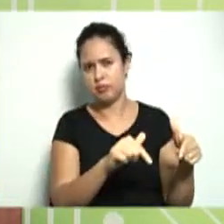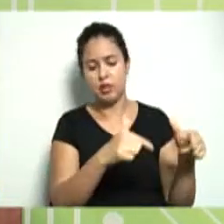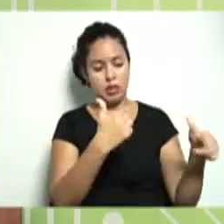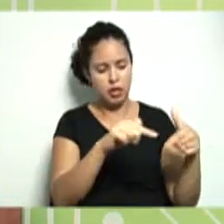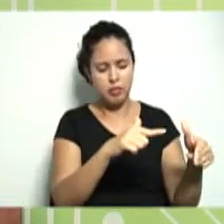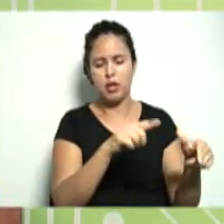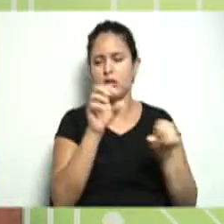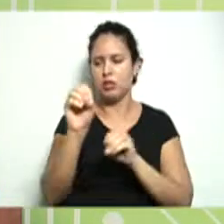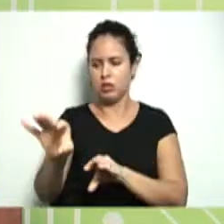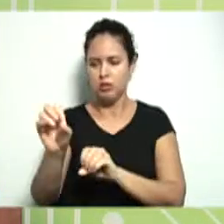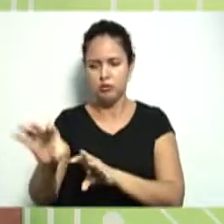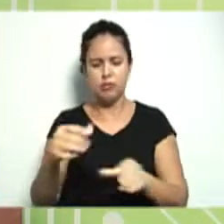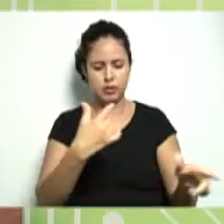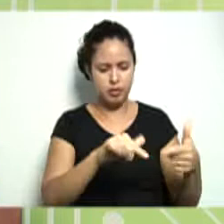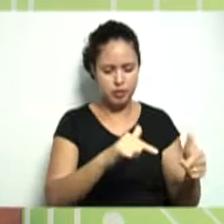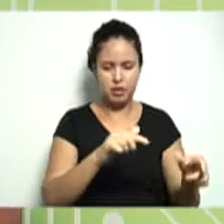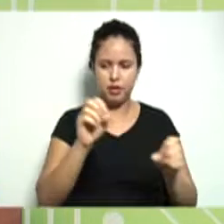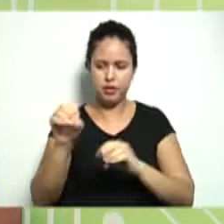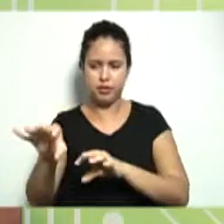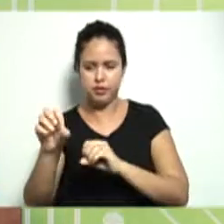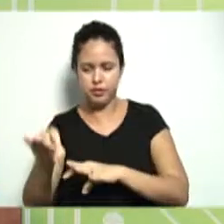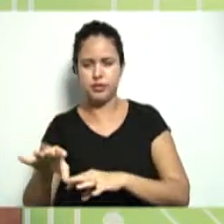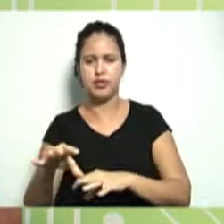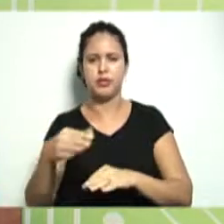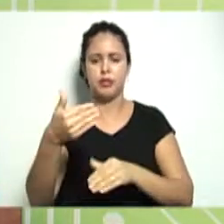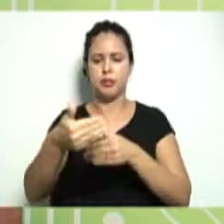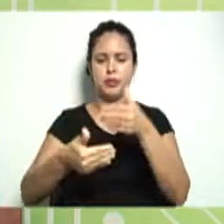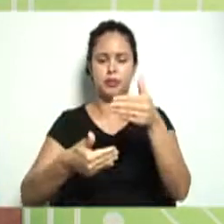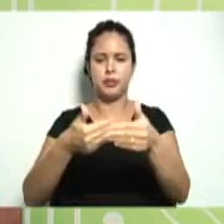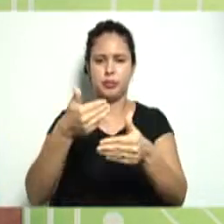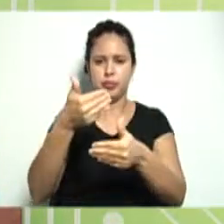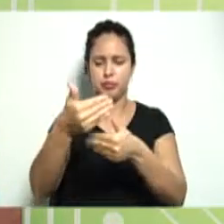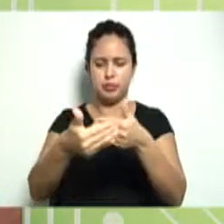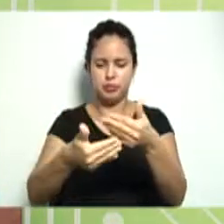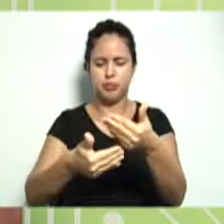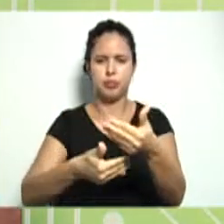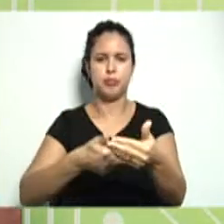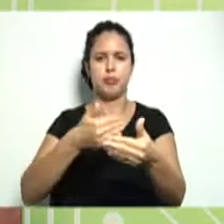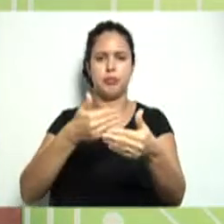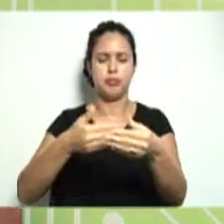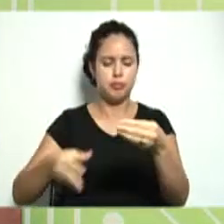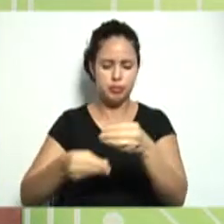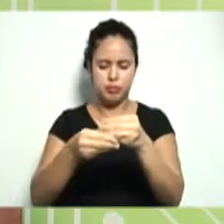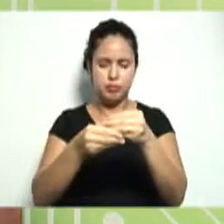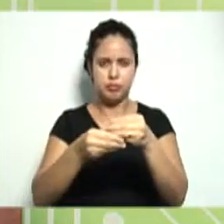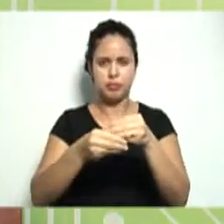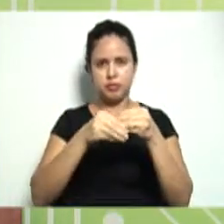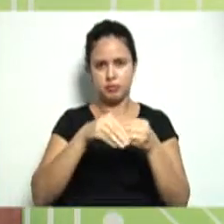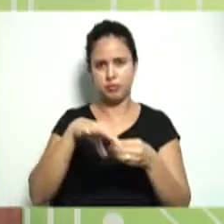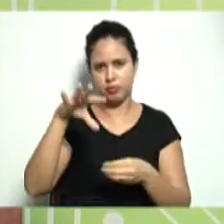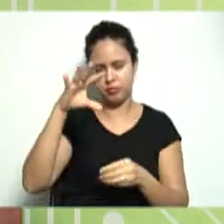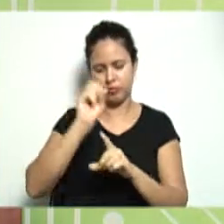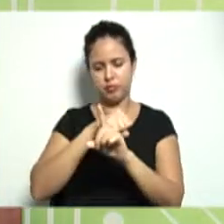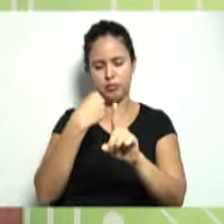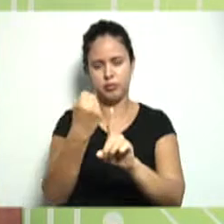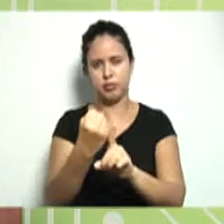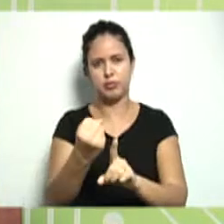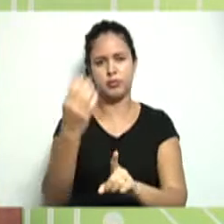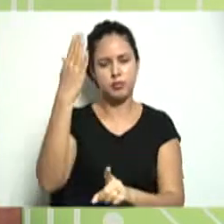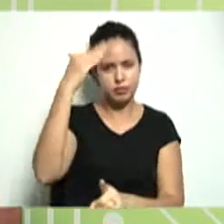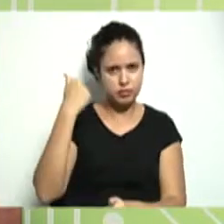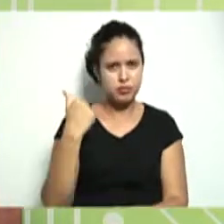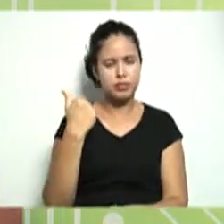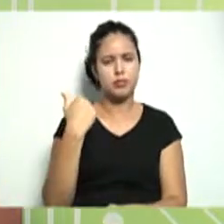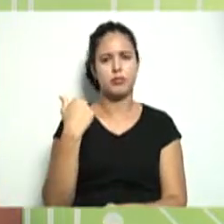E aí esse conhecimento foi se perpetuando na sociedade por meio do saber fazer, por meio